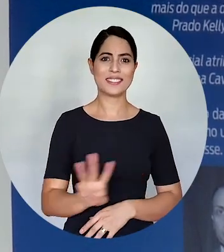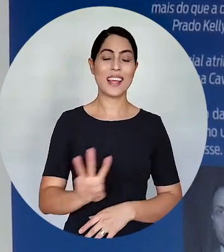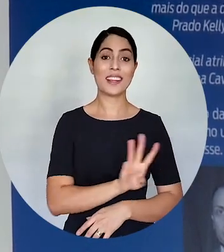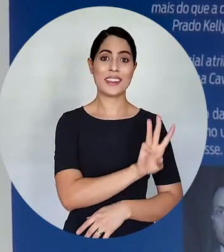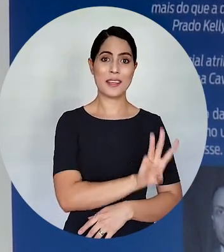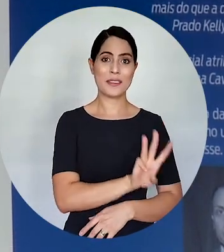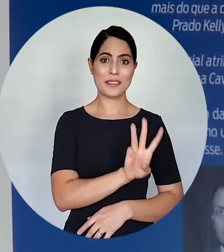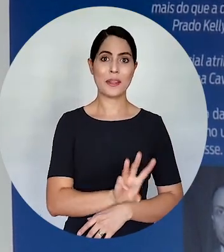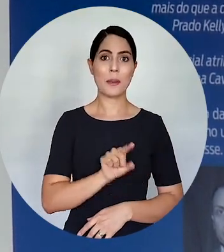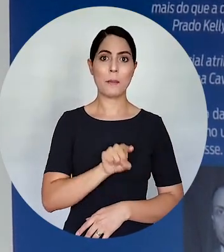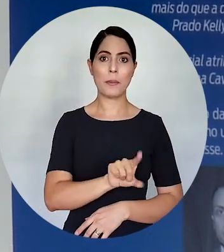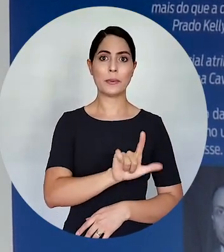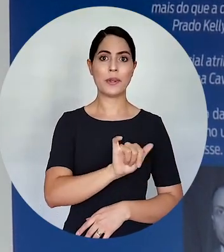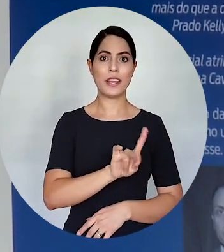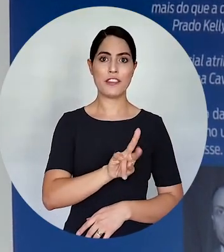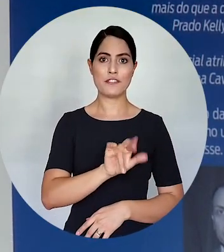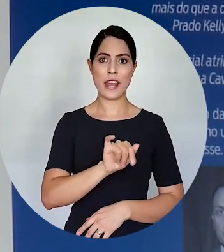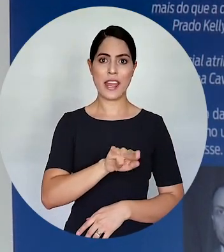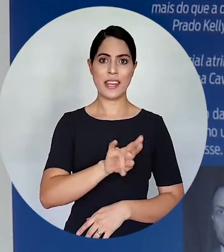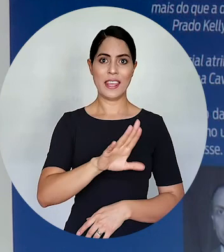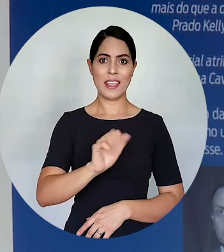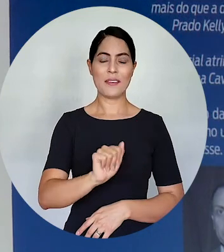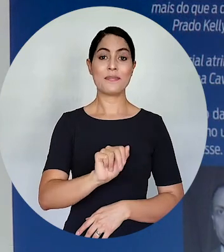ser adquirido pelo site